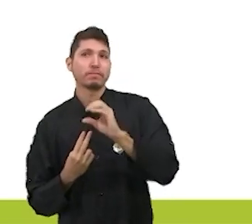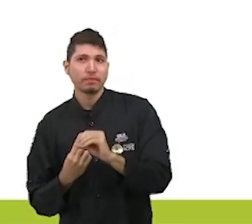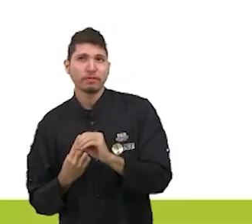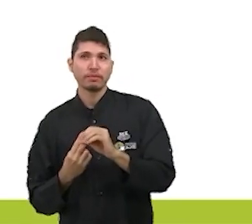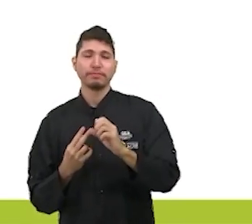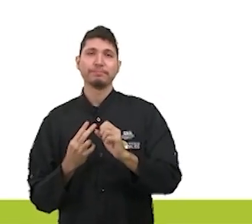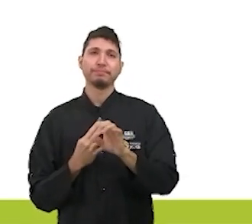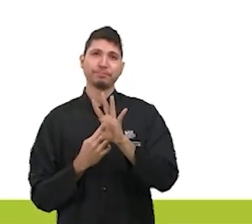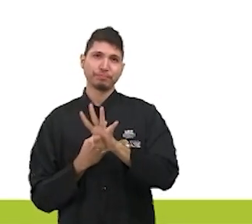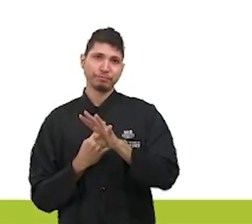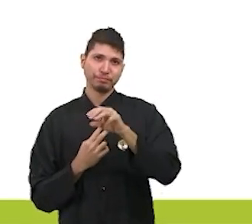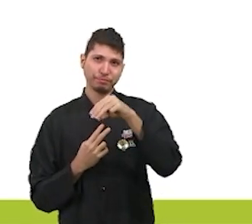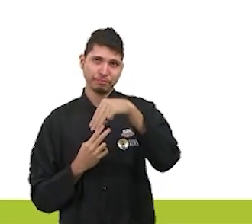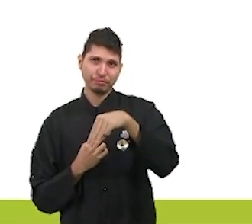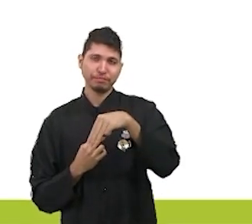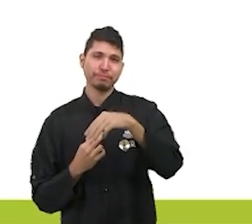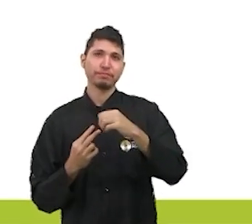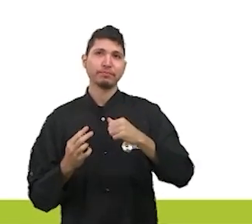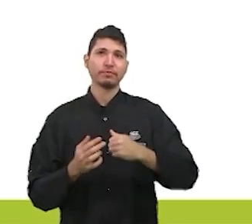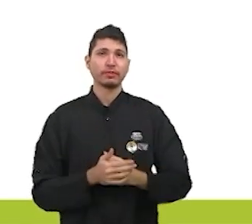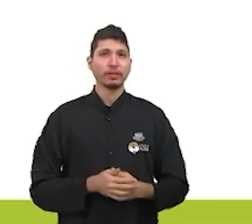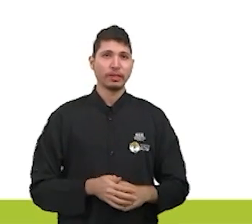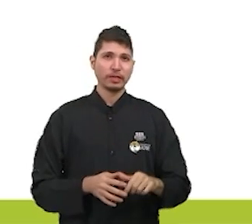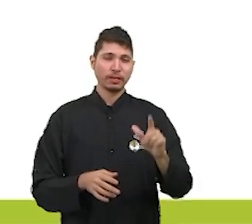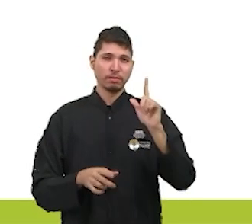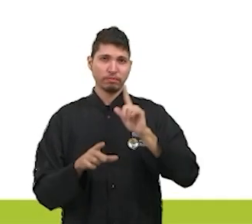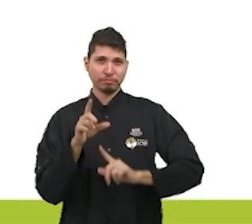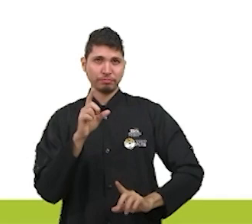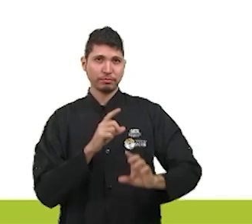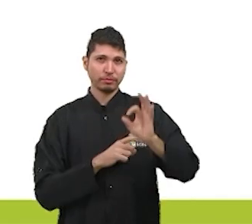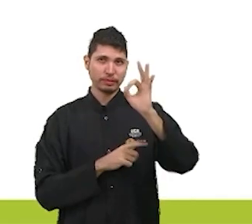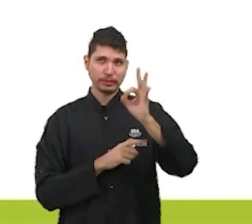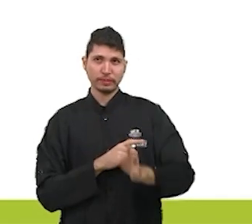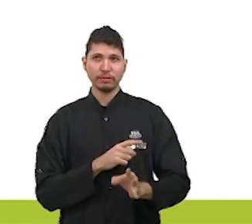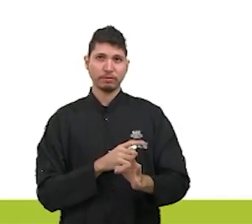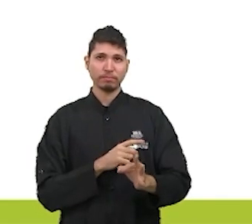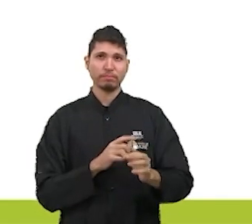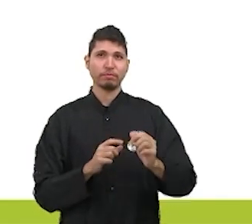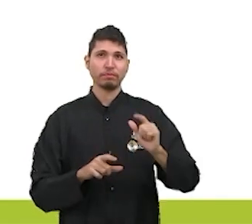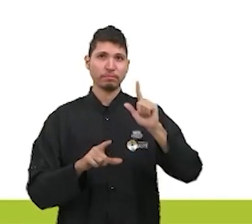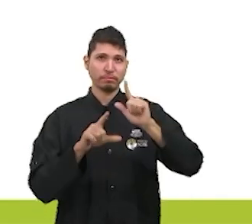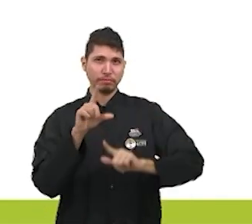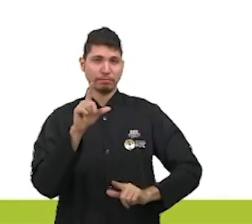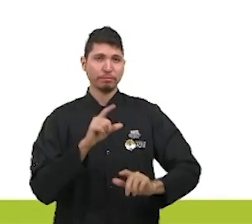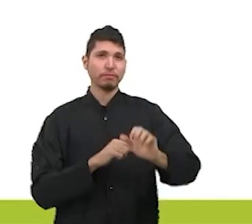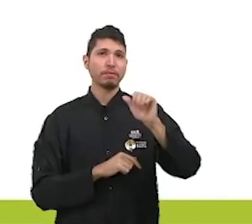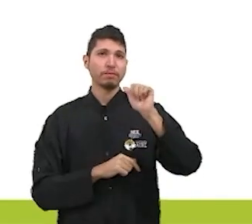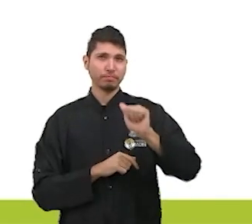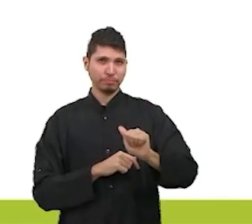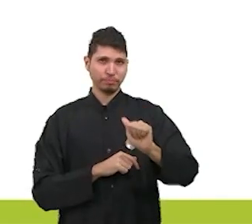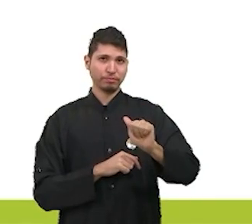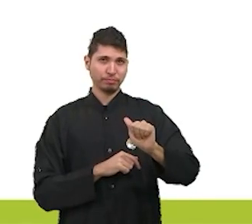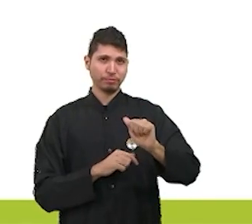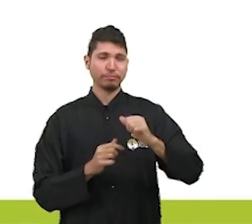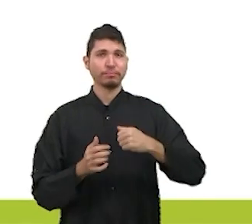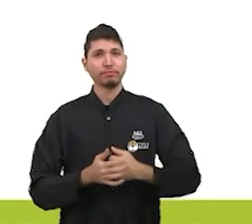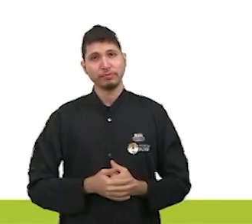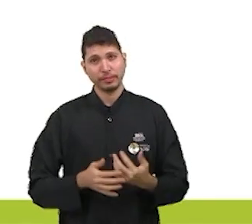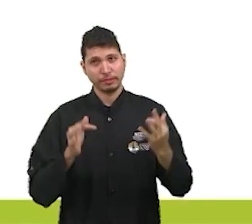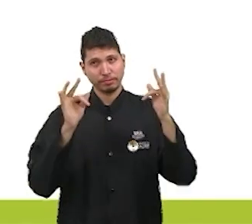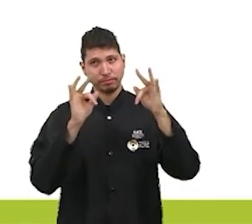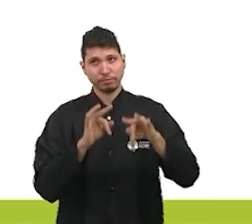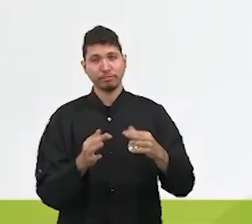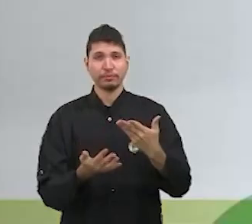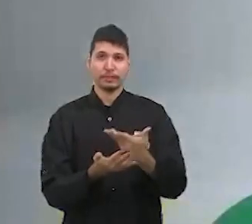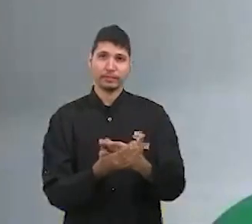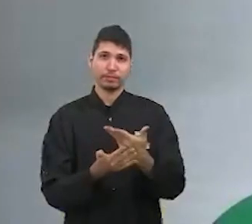metros de raio. Alternativa correta, se a gente voltar um pouquinho aqui, ó, letra A, tá bom? E assim a gente finaliza a